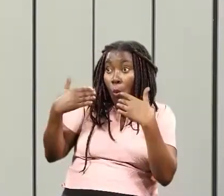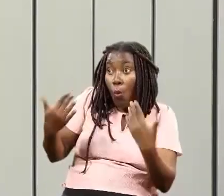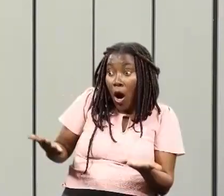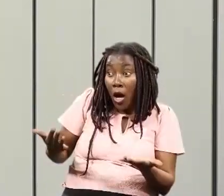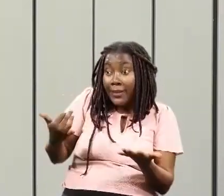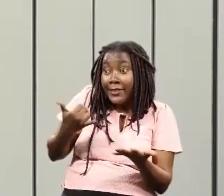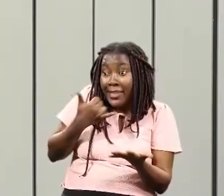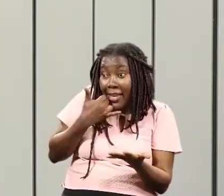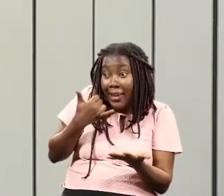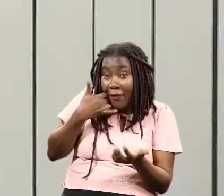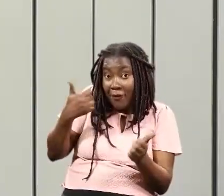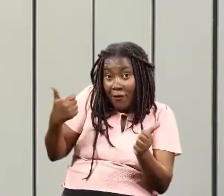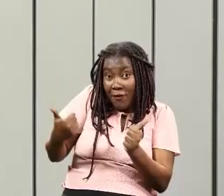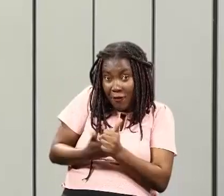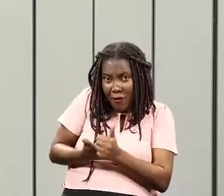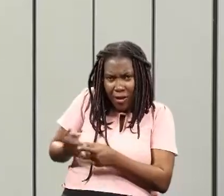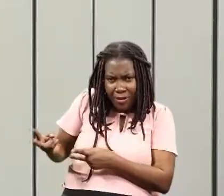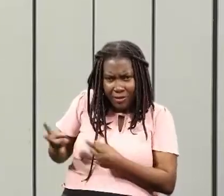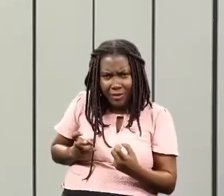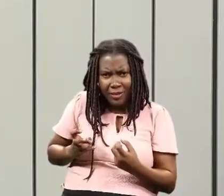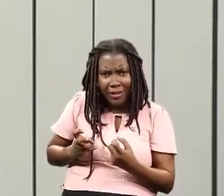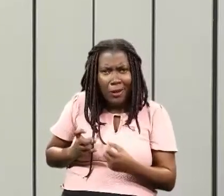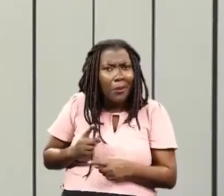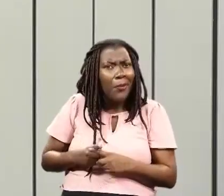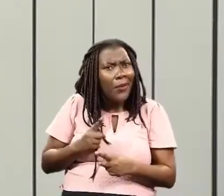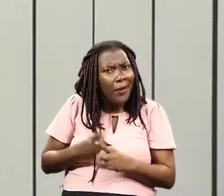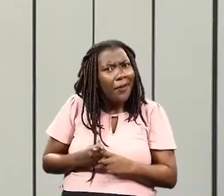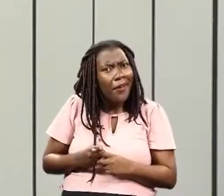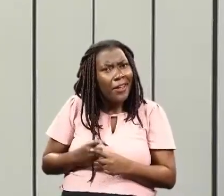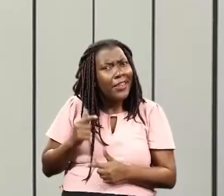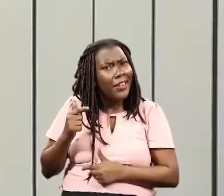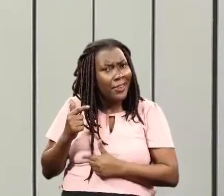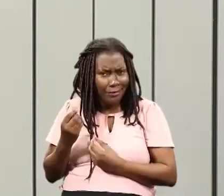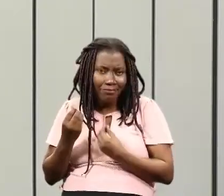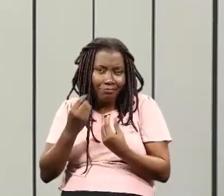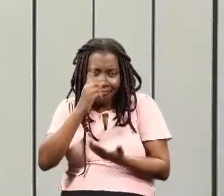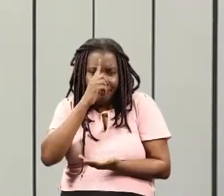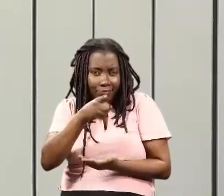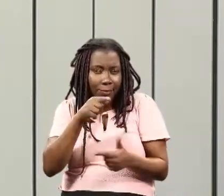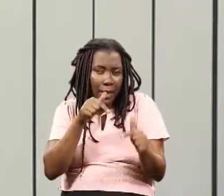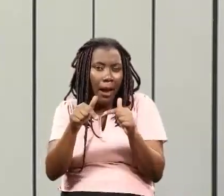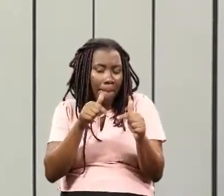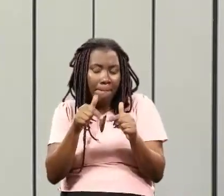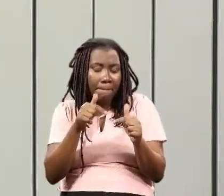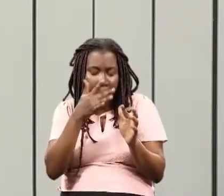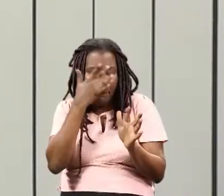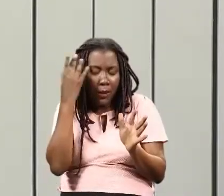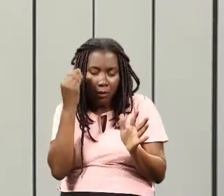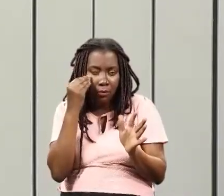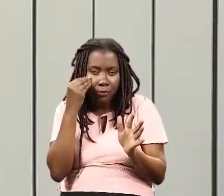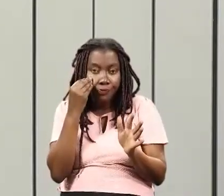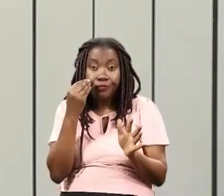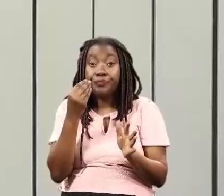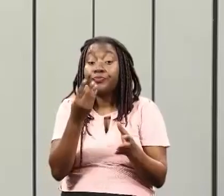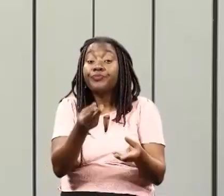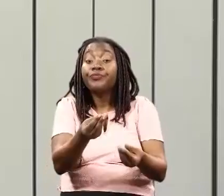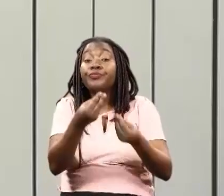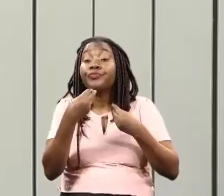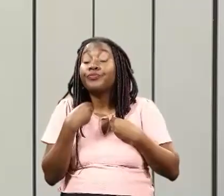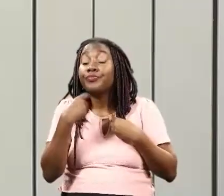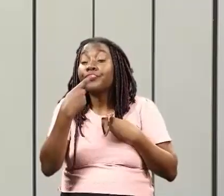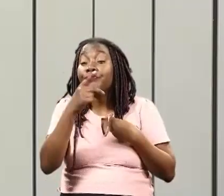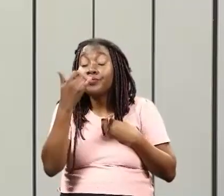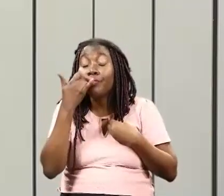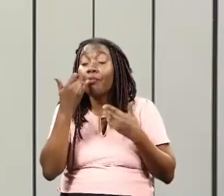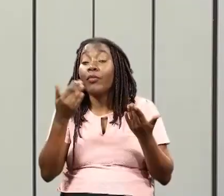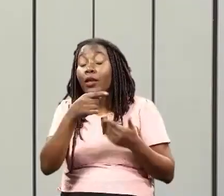telefones estão perto, porque assim, foi dado um trabalho para a pessoa fazer, um teste, né? Então, você me dá o seu celular e agora você vai